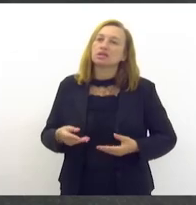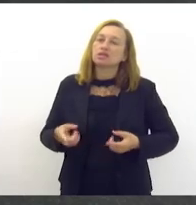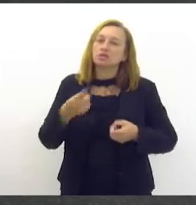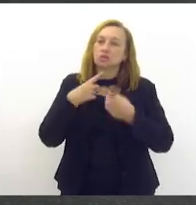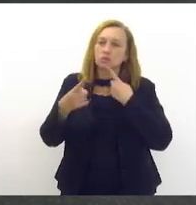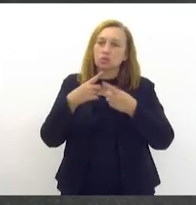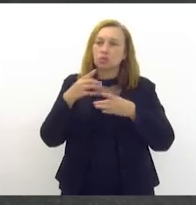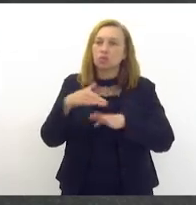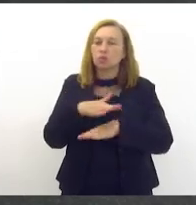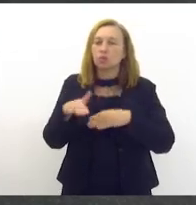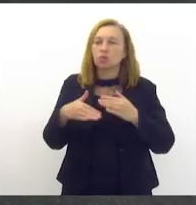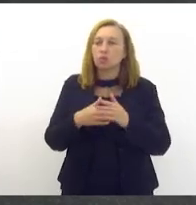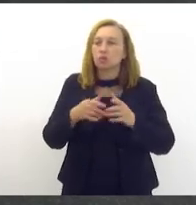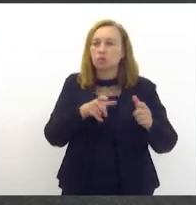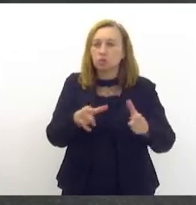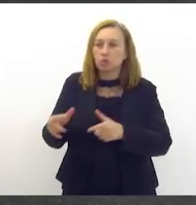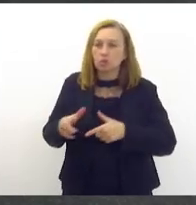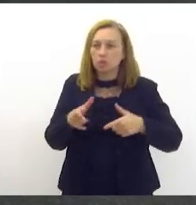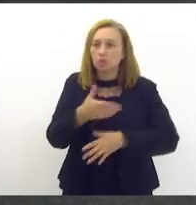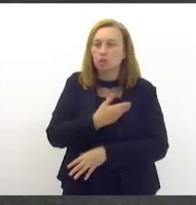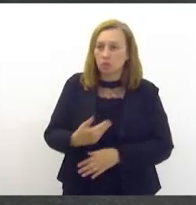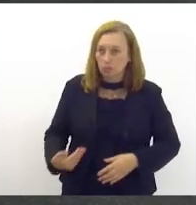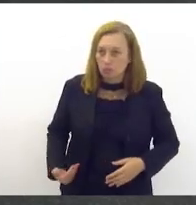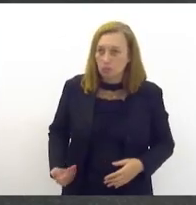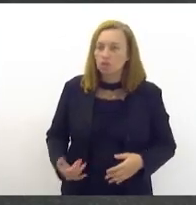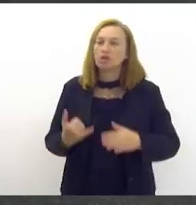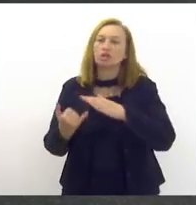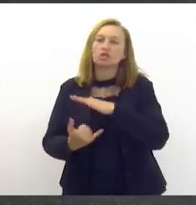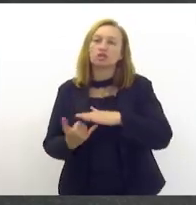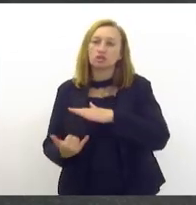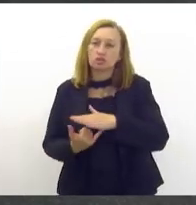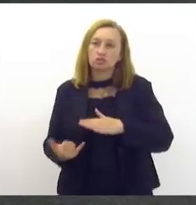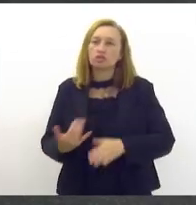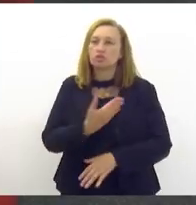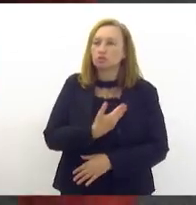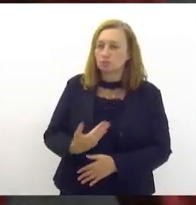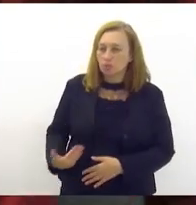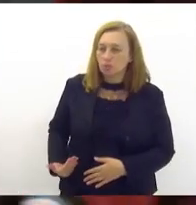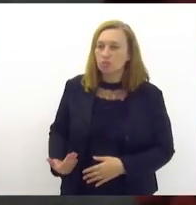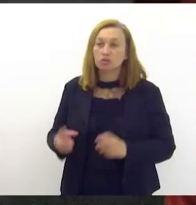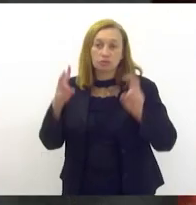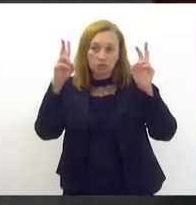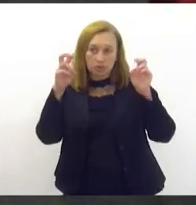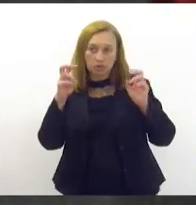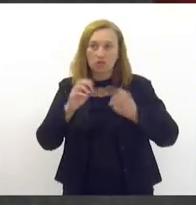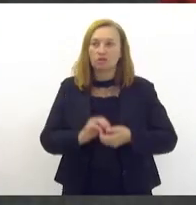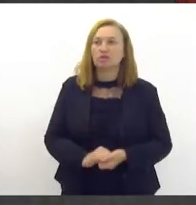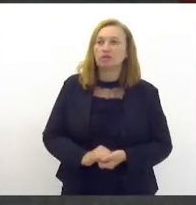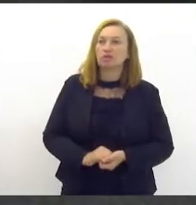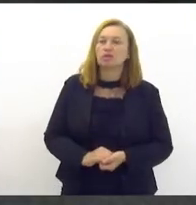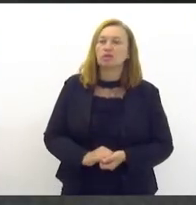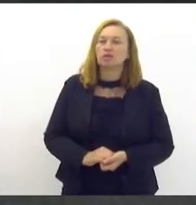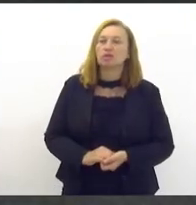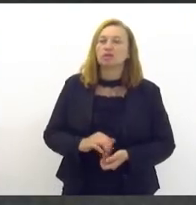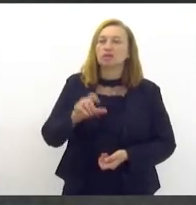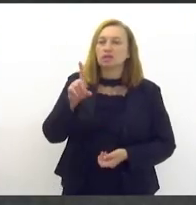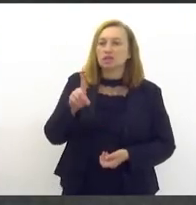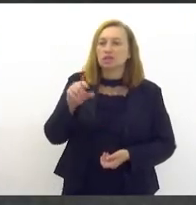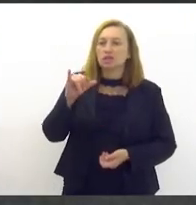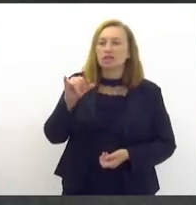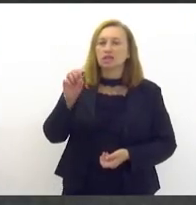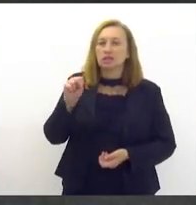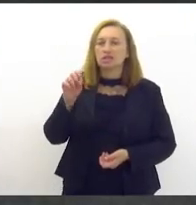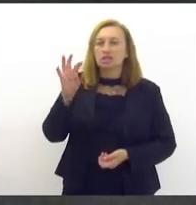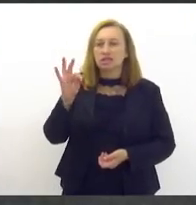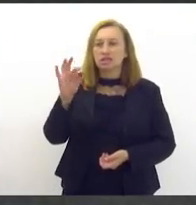em todos os espaços públicos, em todas as instituições públicas sobre o tema. No caso da distonia, senhor presidente, é um